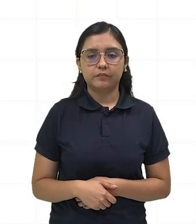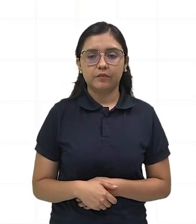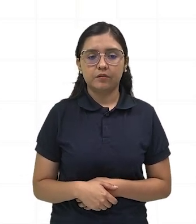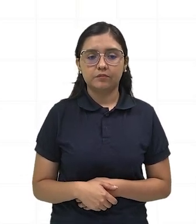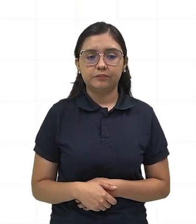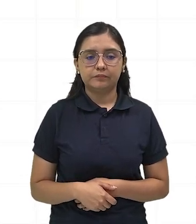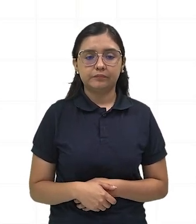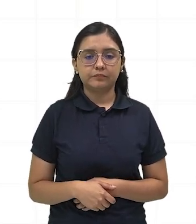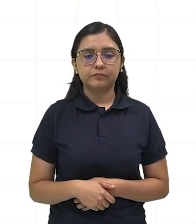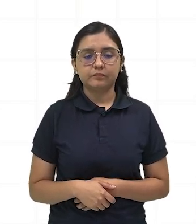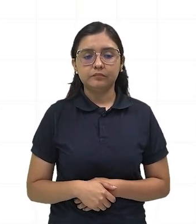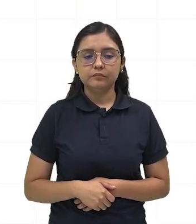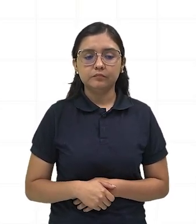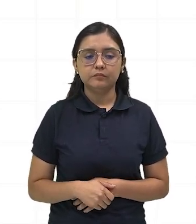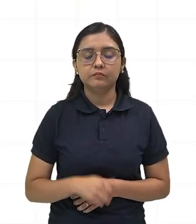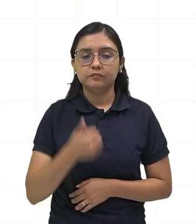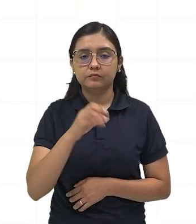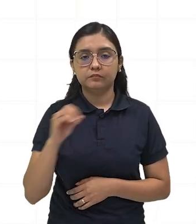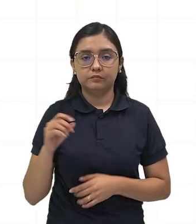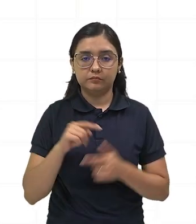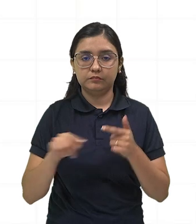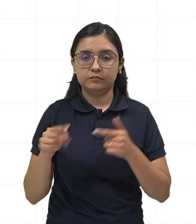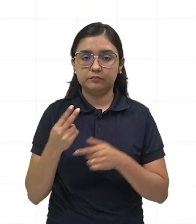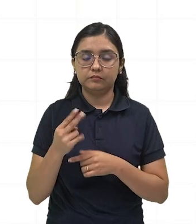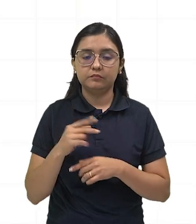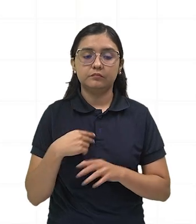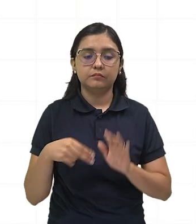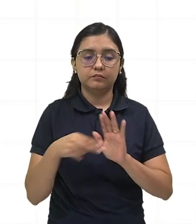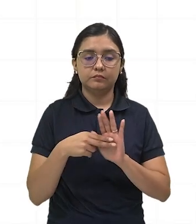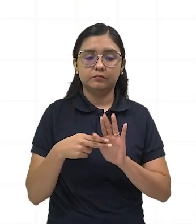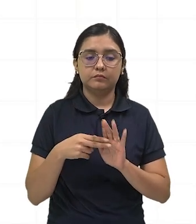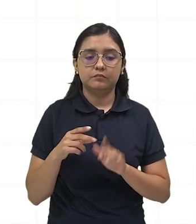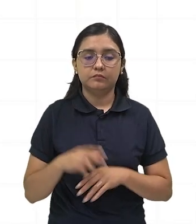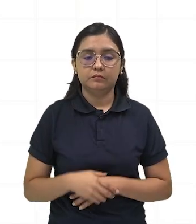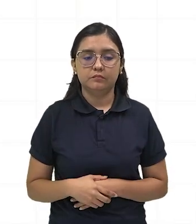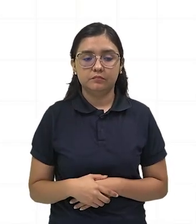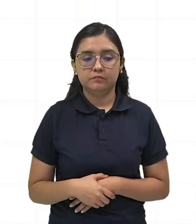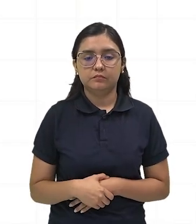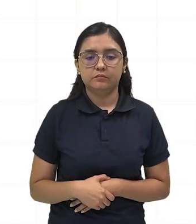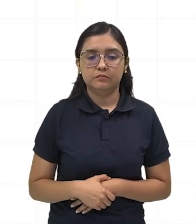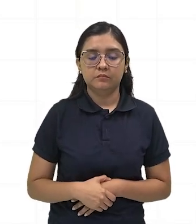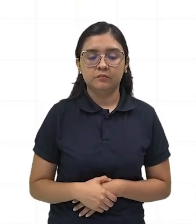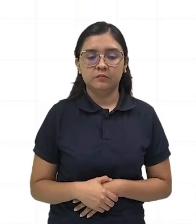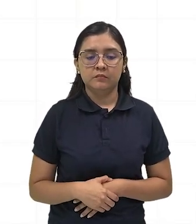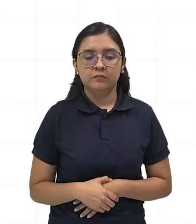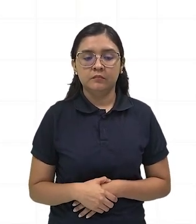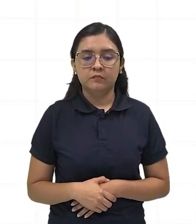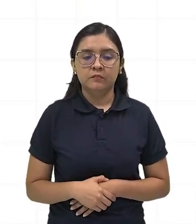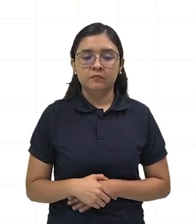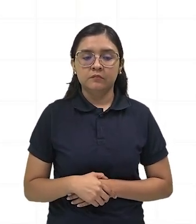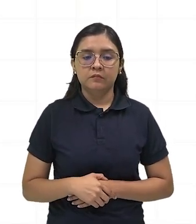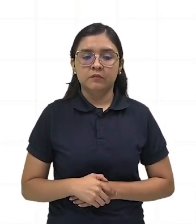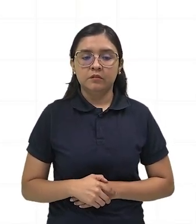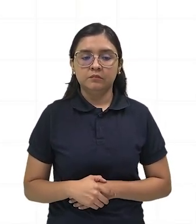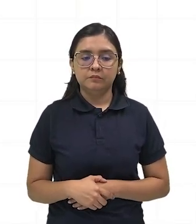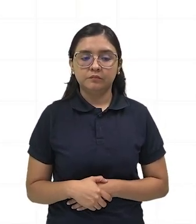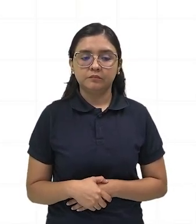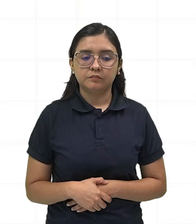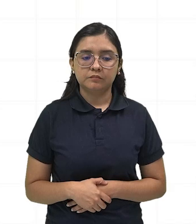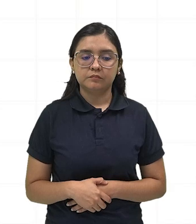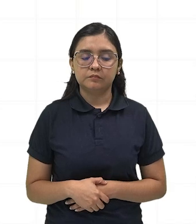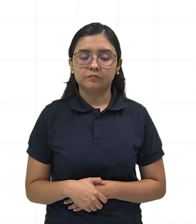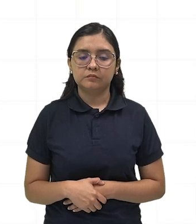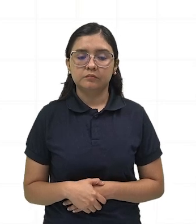Então, nós temos aqui que 100 dividido por 2 é igual a 50. Então, nós temos aqui o P vai